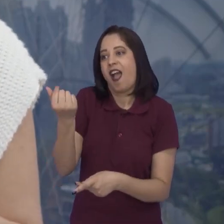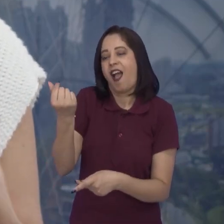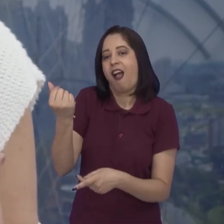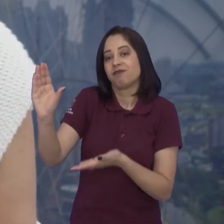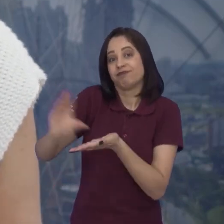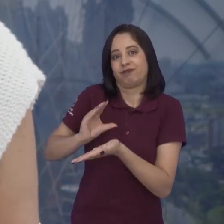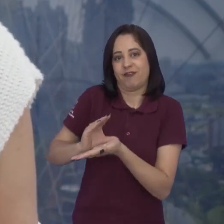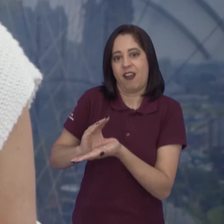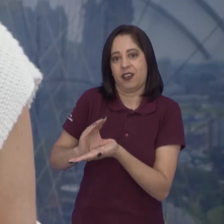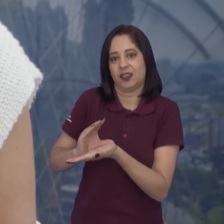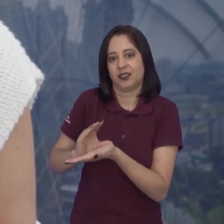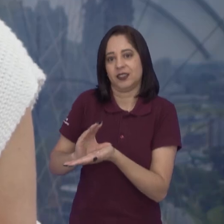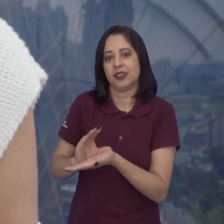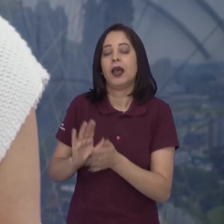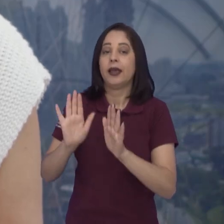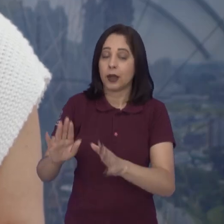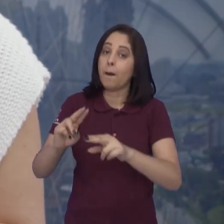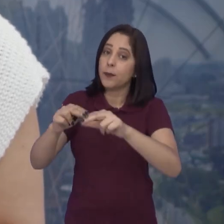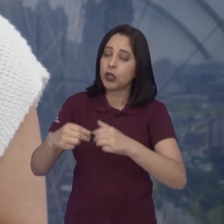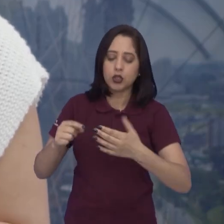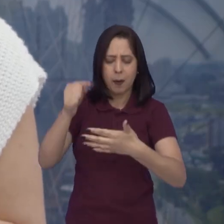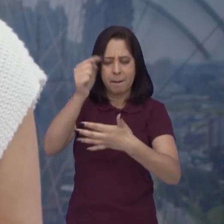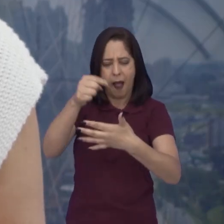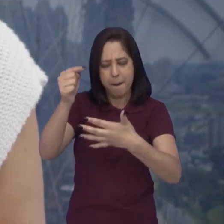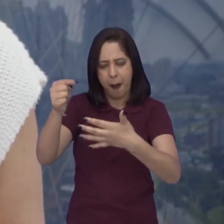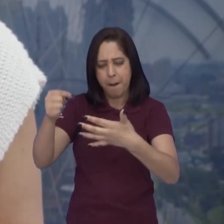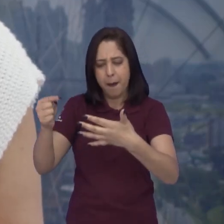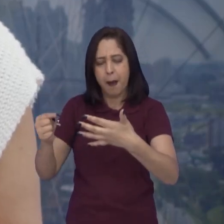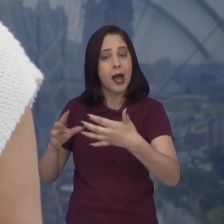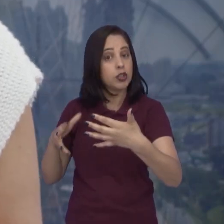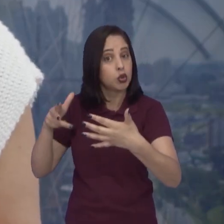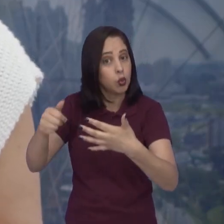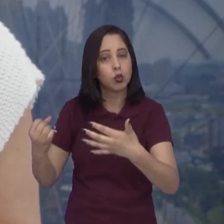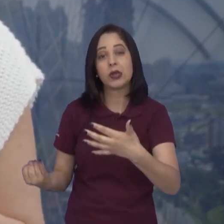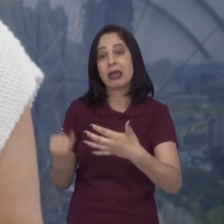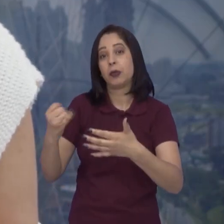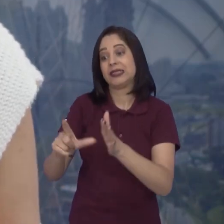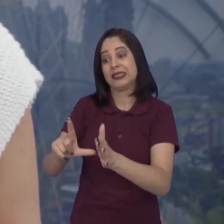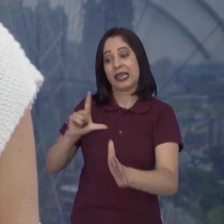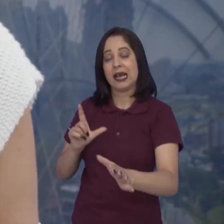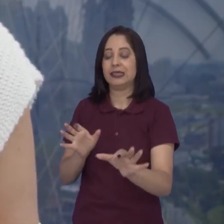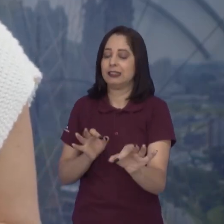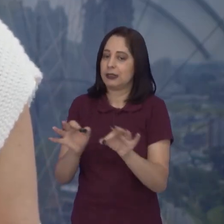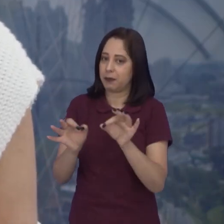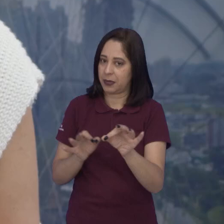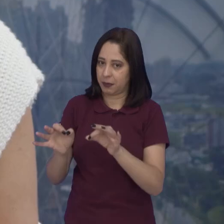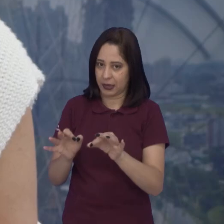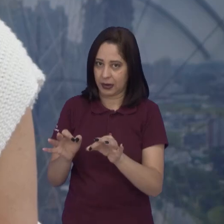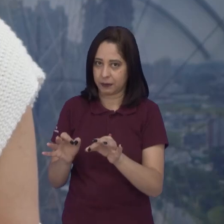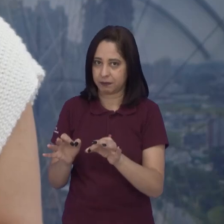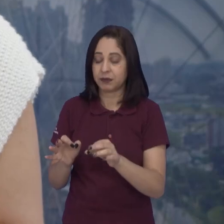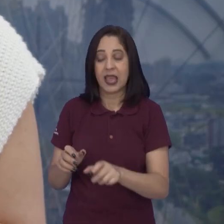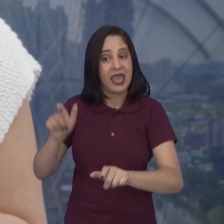Então, tudo isso também faz parte do planejamento, que eu acho que quando se trata do crescimento da cidade, a falta de conhecimento da